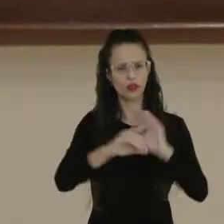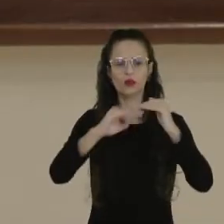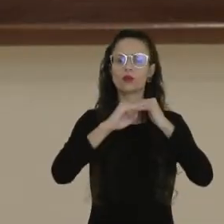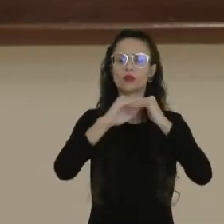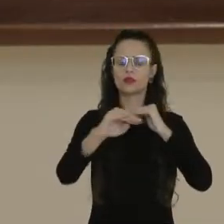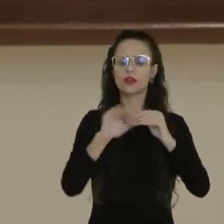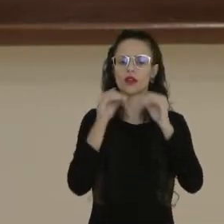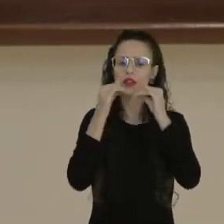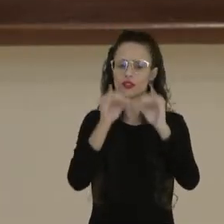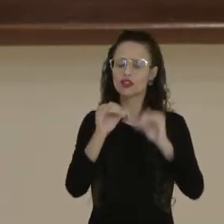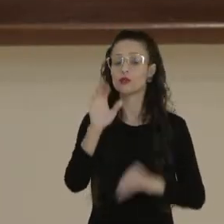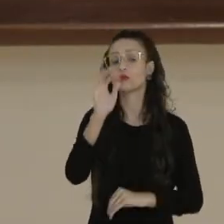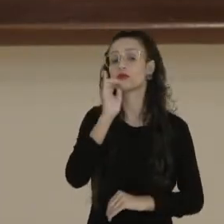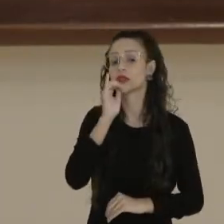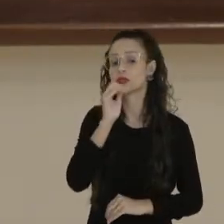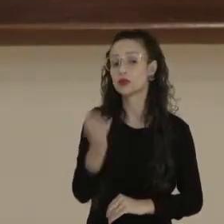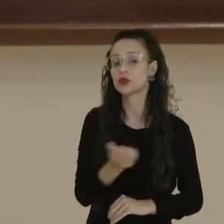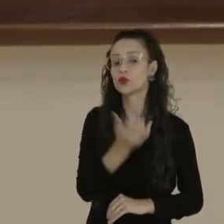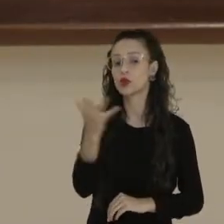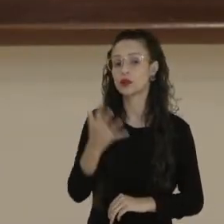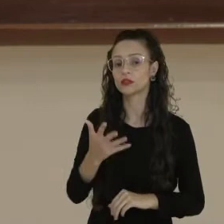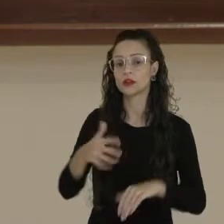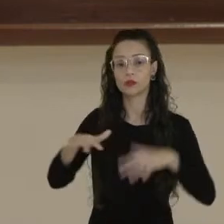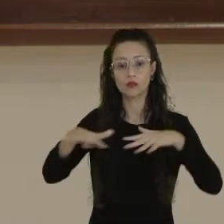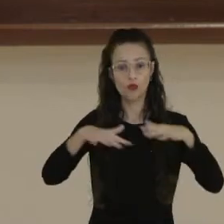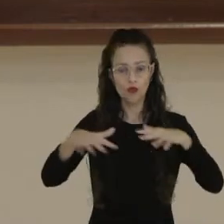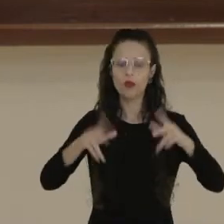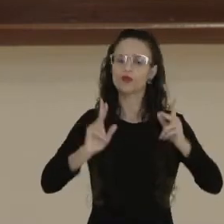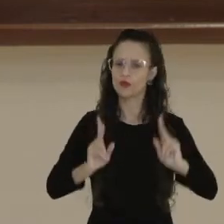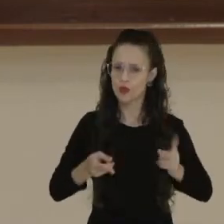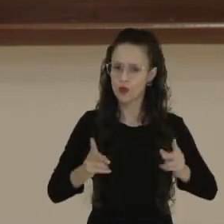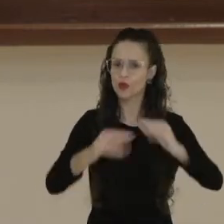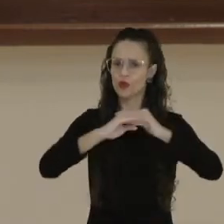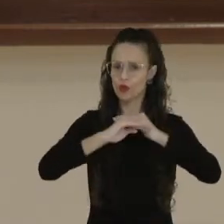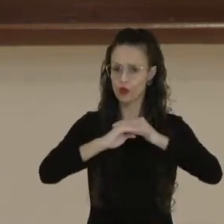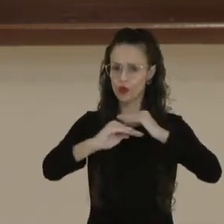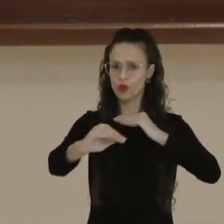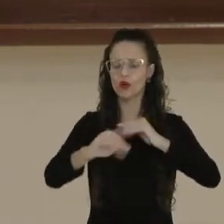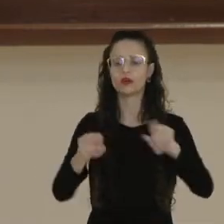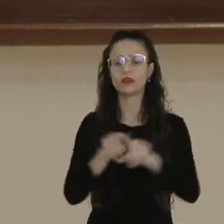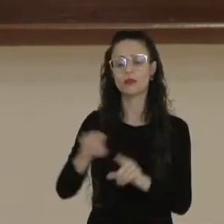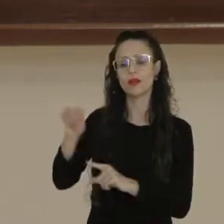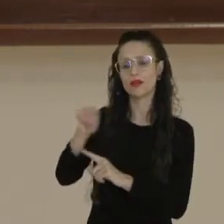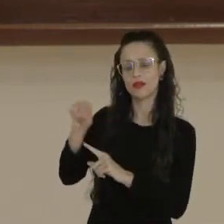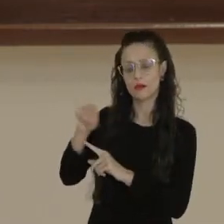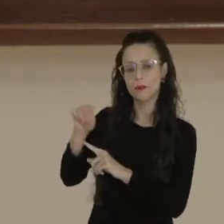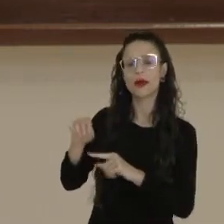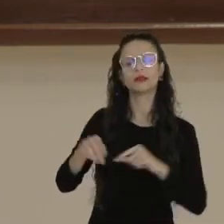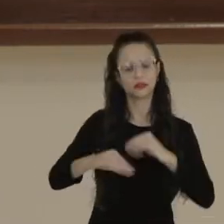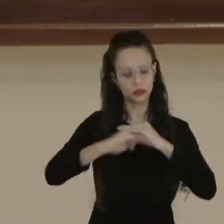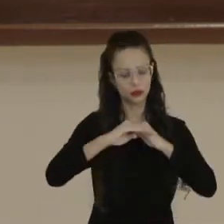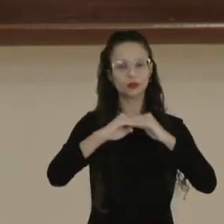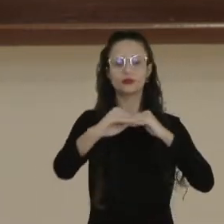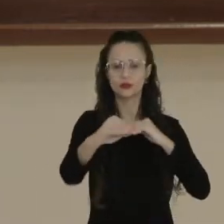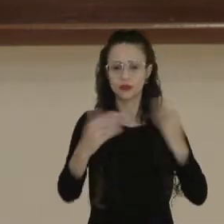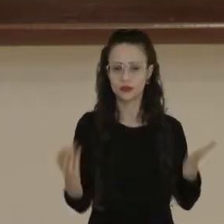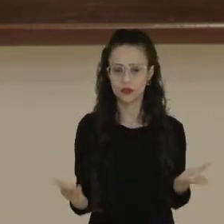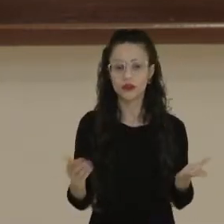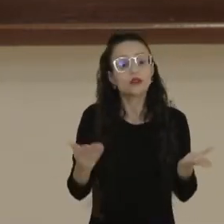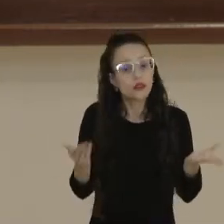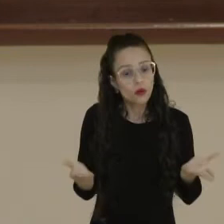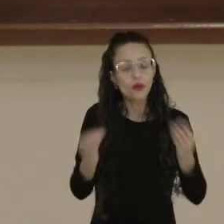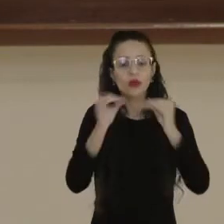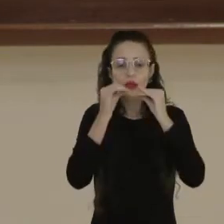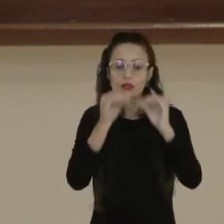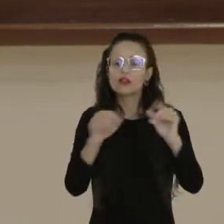lá que, por exemplo, a quantidade de movimento se conserva, nós vimos que a massa se conserva, certo? Então a